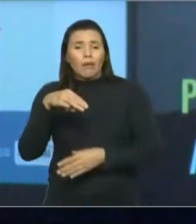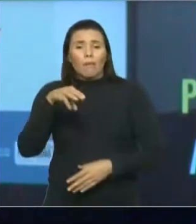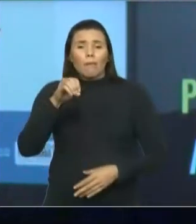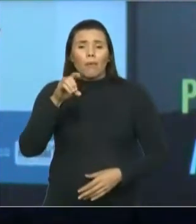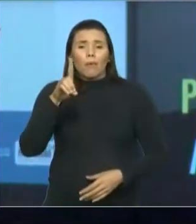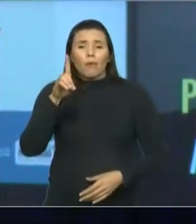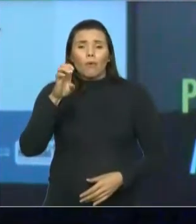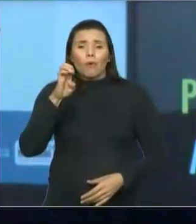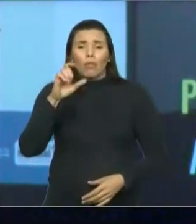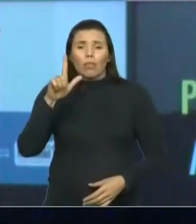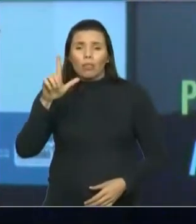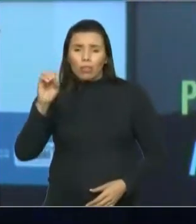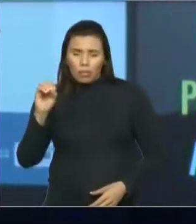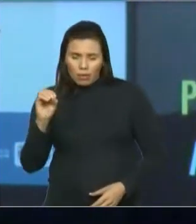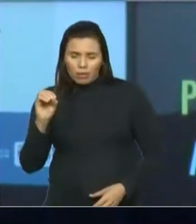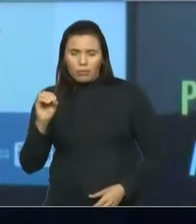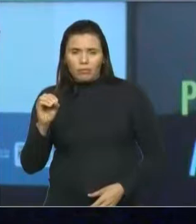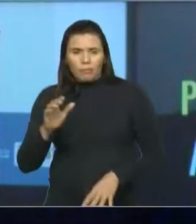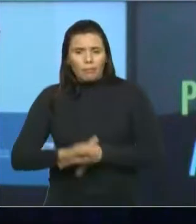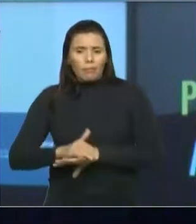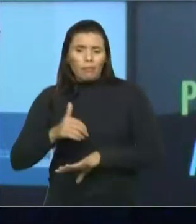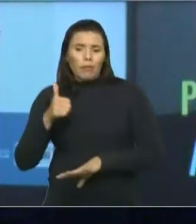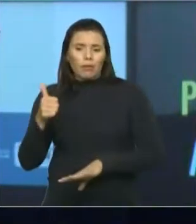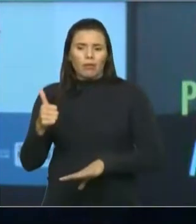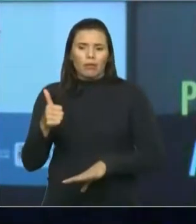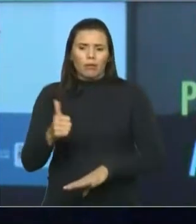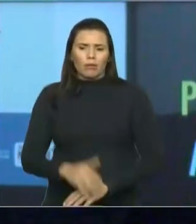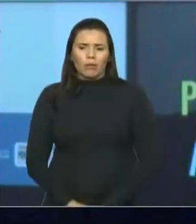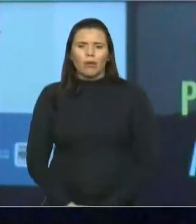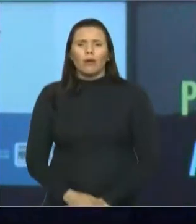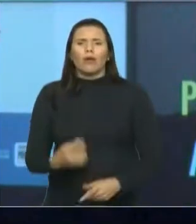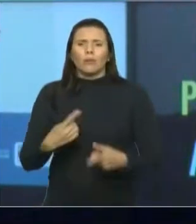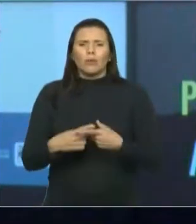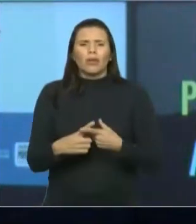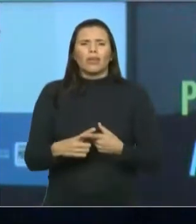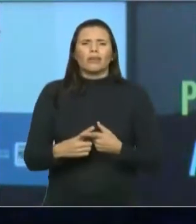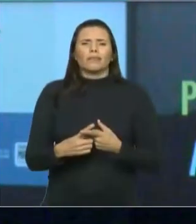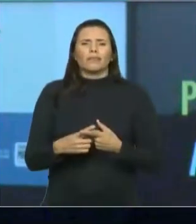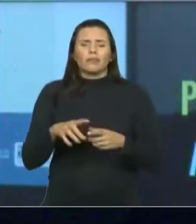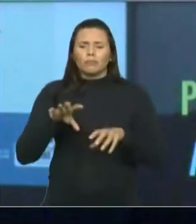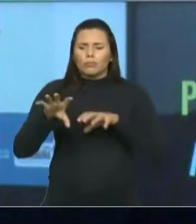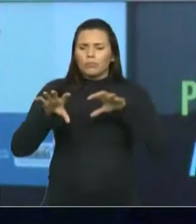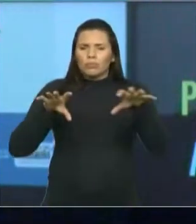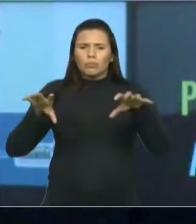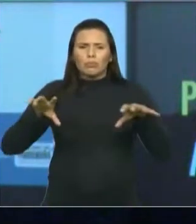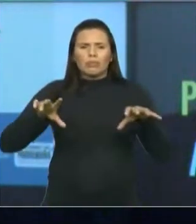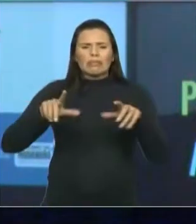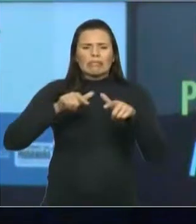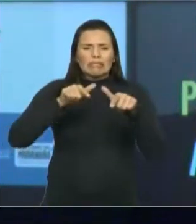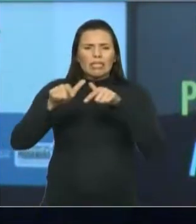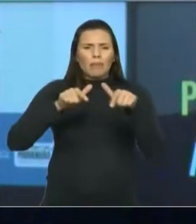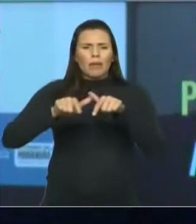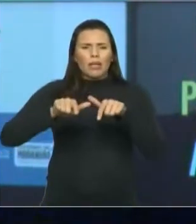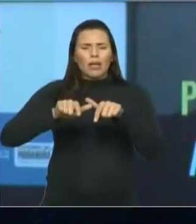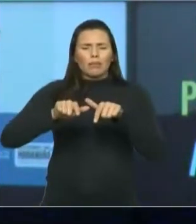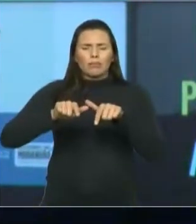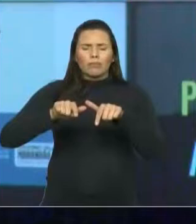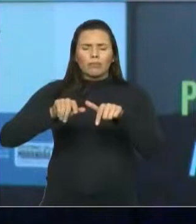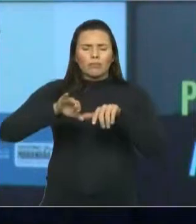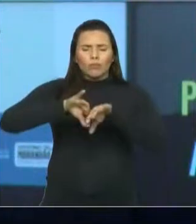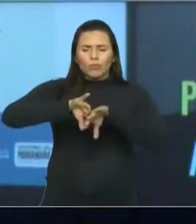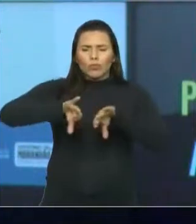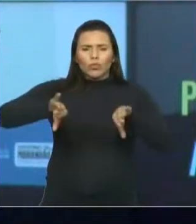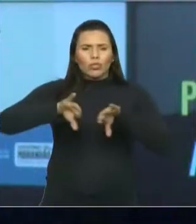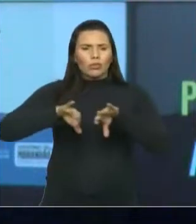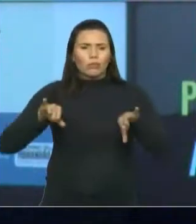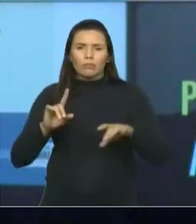fragmentado, a gente o organiza por componentes isolados, com níveis hierárquicos, voltados para o indivíduo. Na rede de